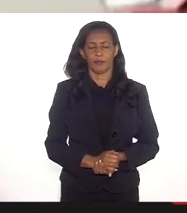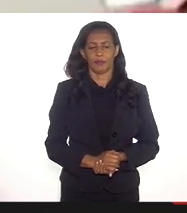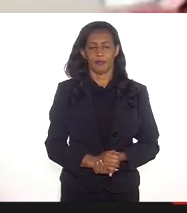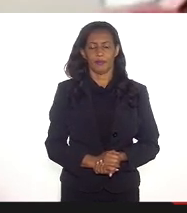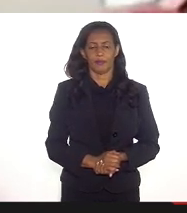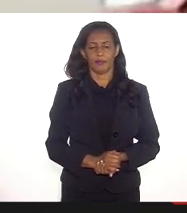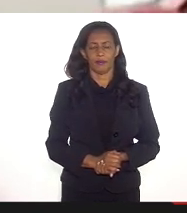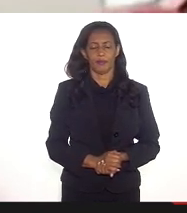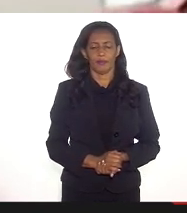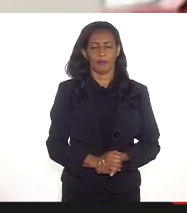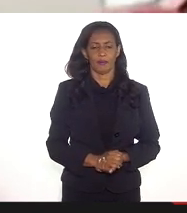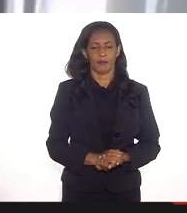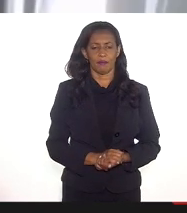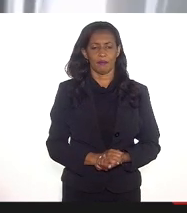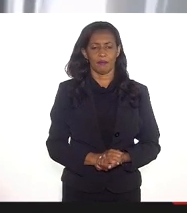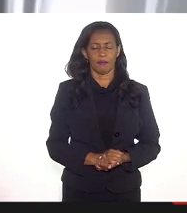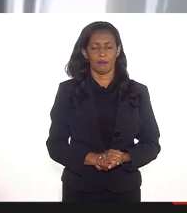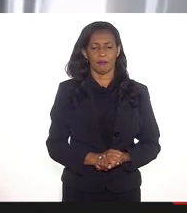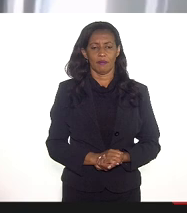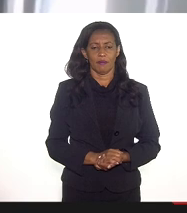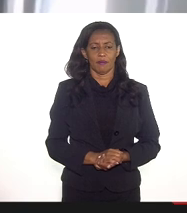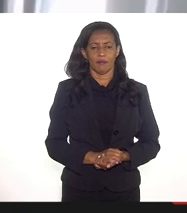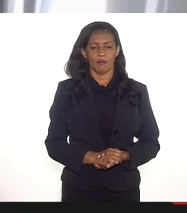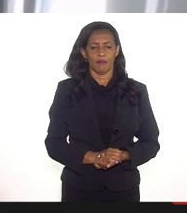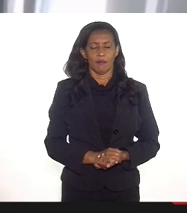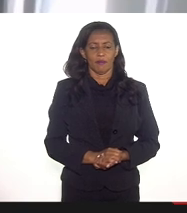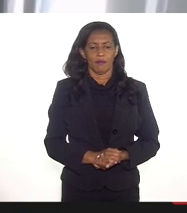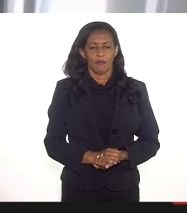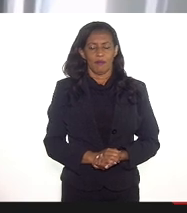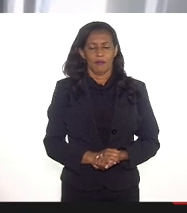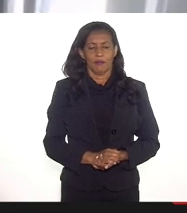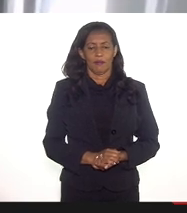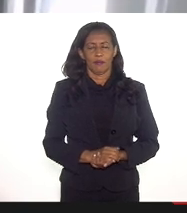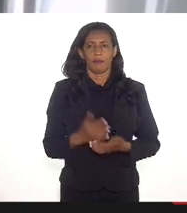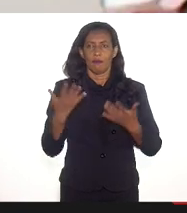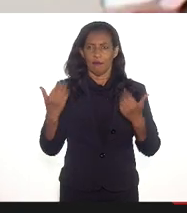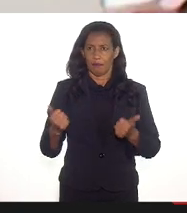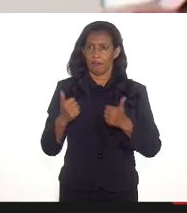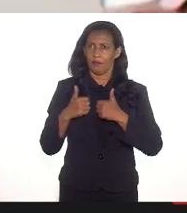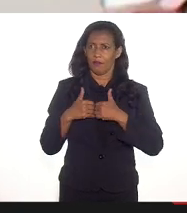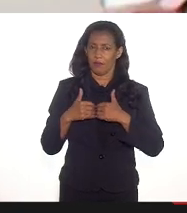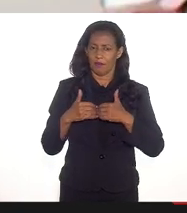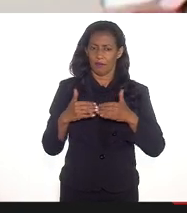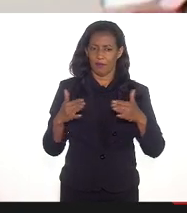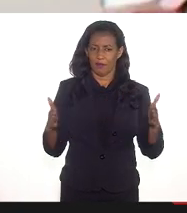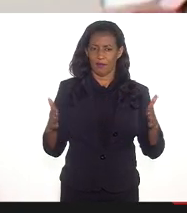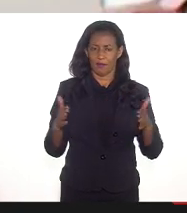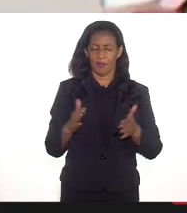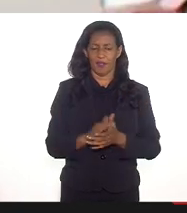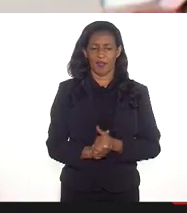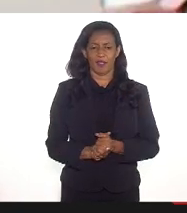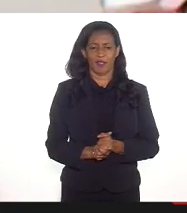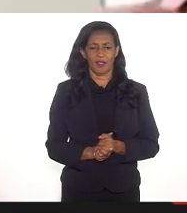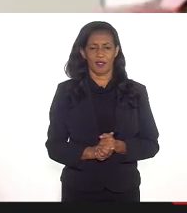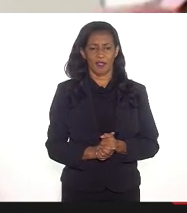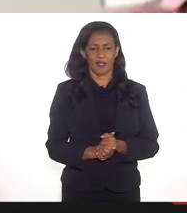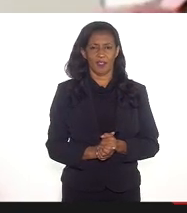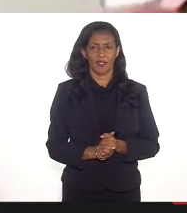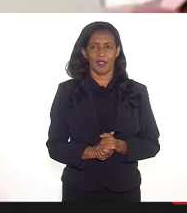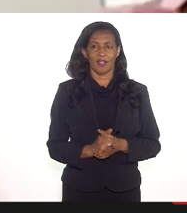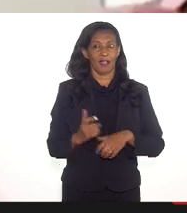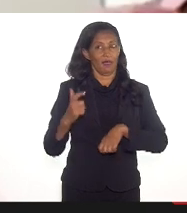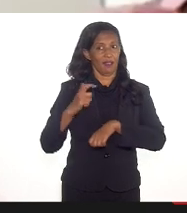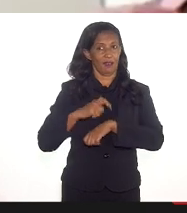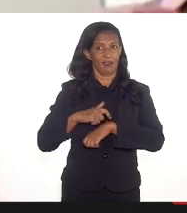presentes, tá bom? Perfeitamente. Então, vamos começar aqui, não à toa que eu fiz referência ao tempo,